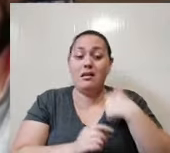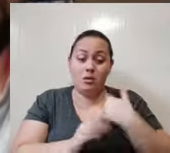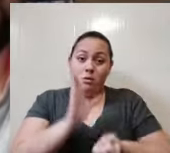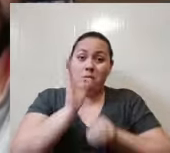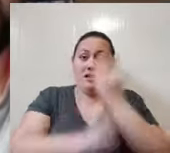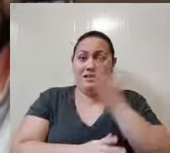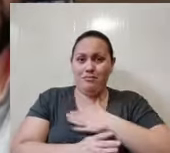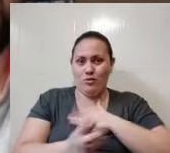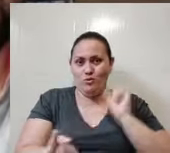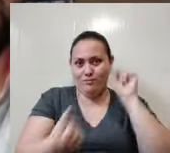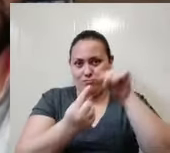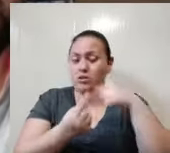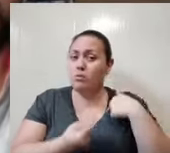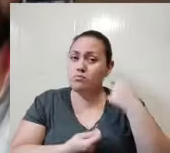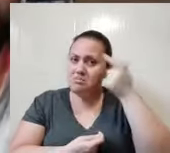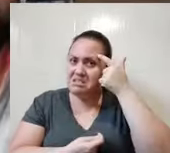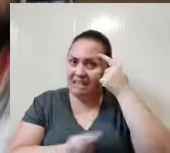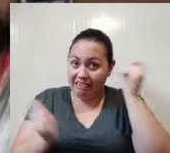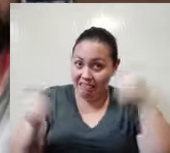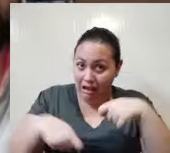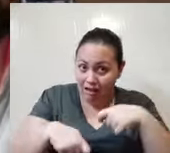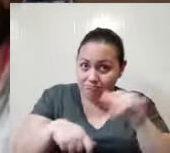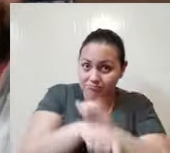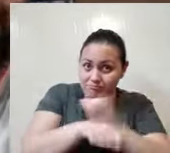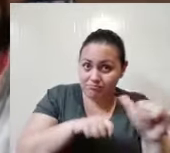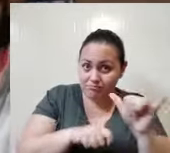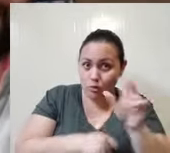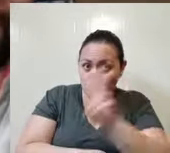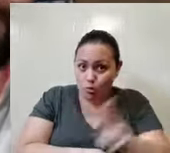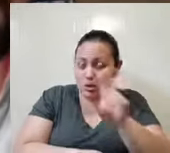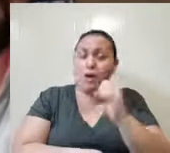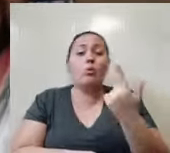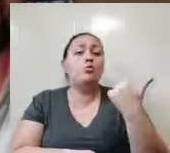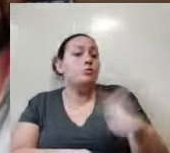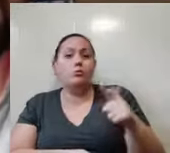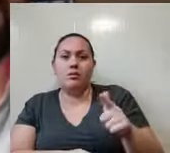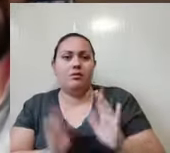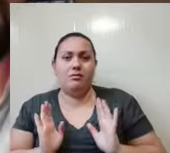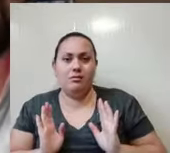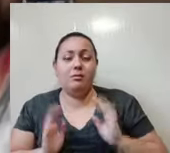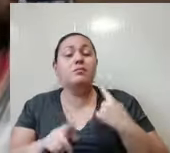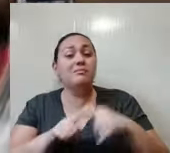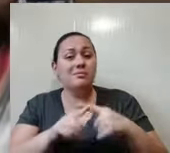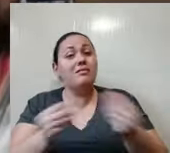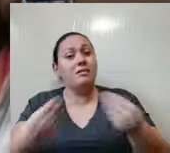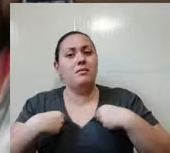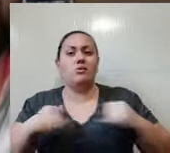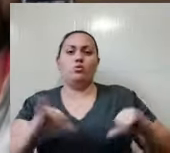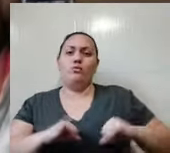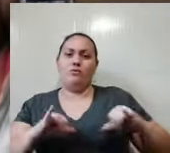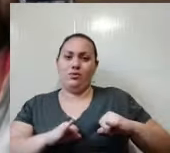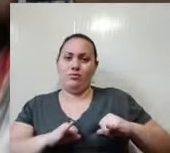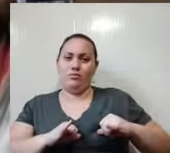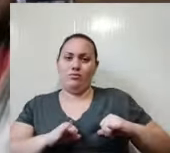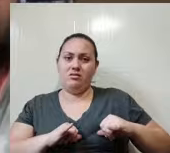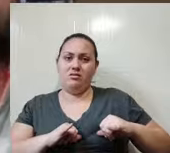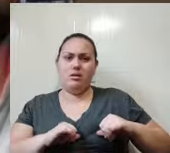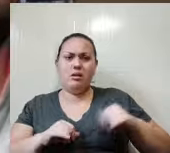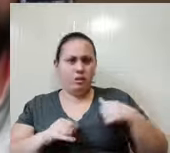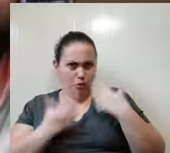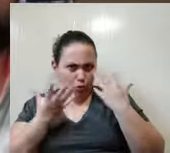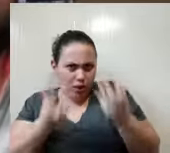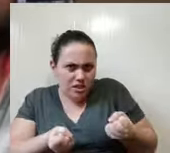que a gente tem que pensar na hora que a gente estabelece as nossas metas. O quanto elas são possíveis e o quanto elas são aplicáveis. Porque